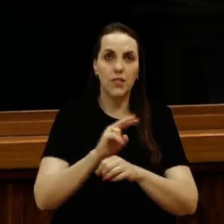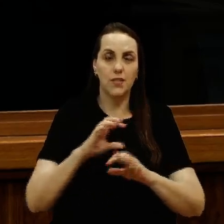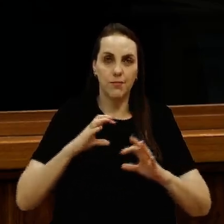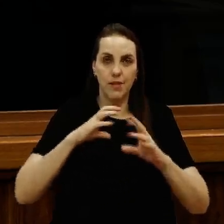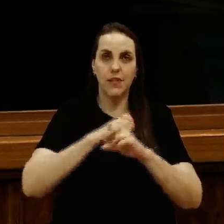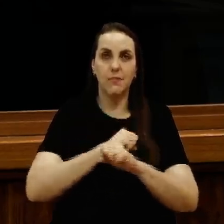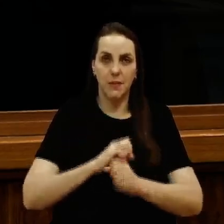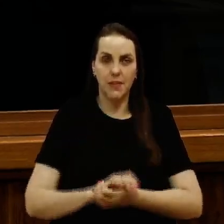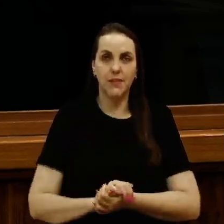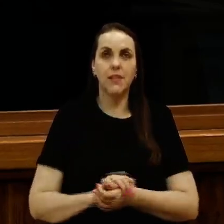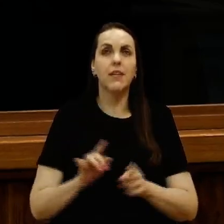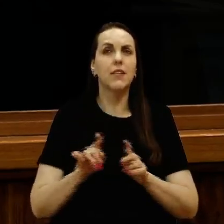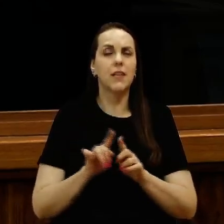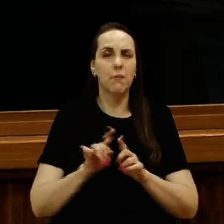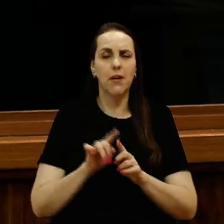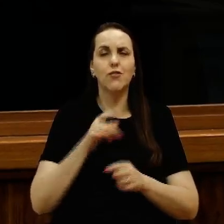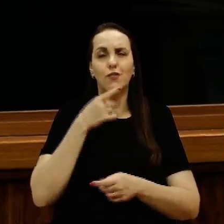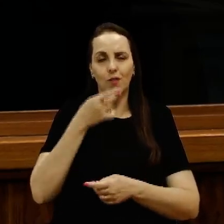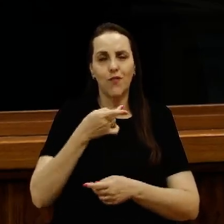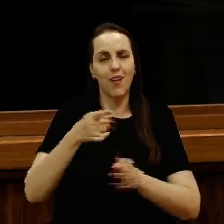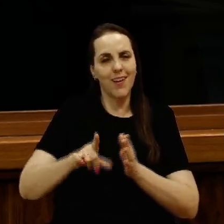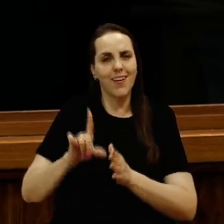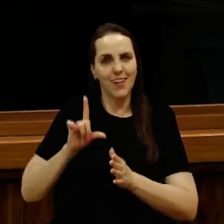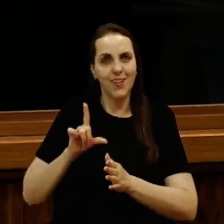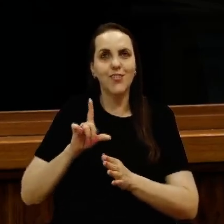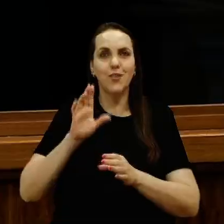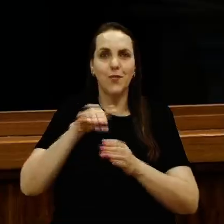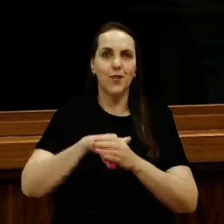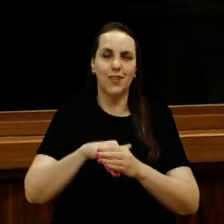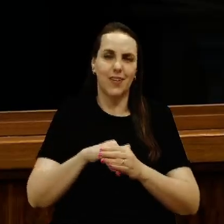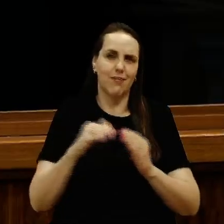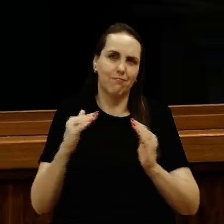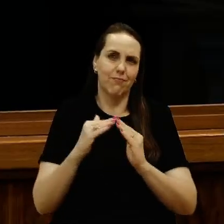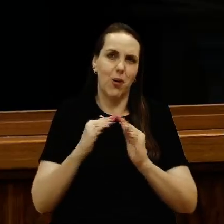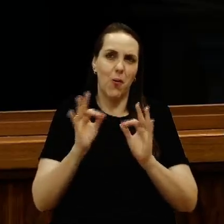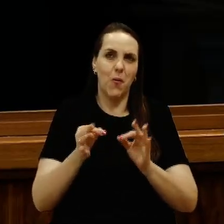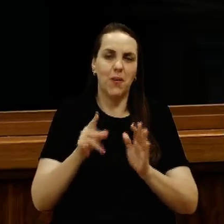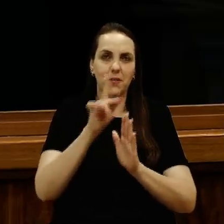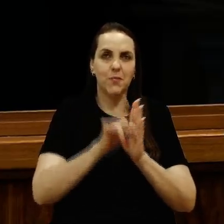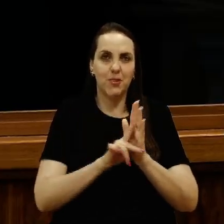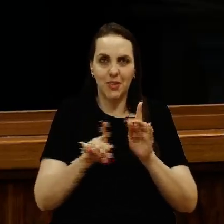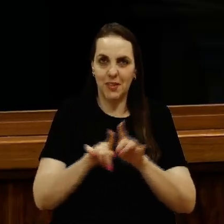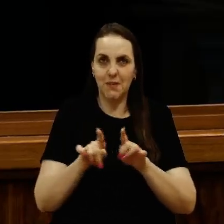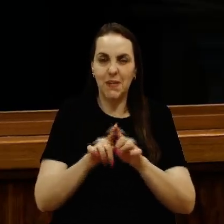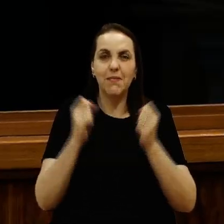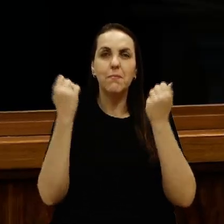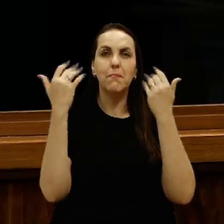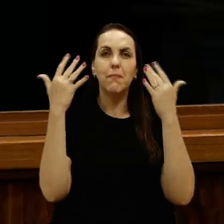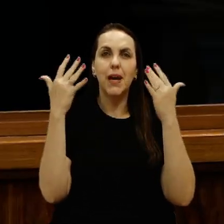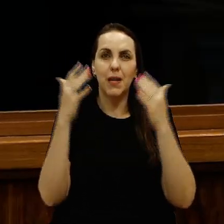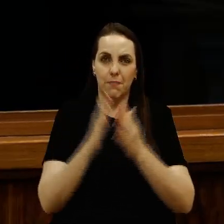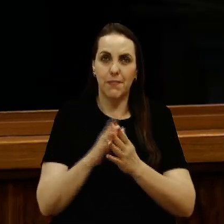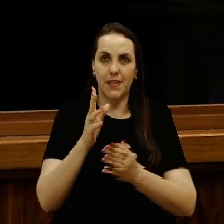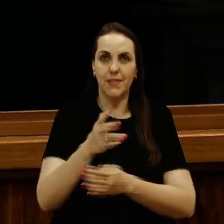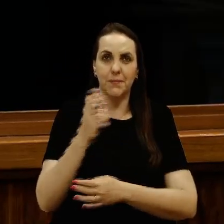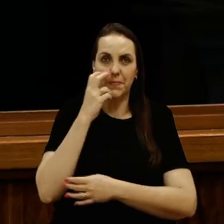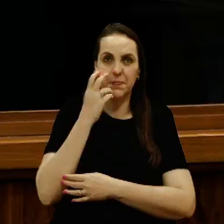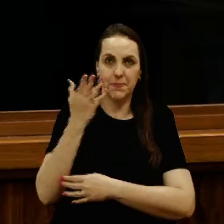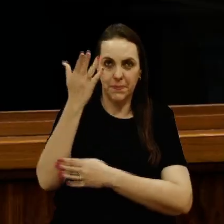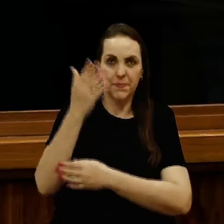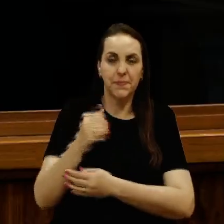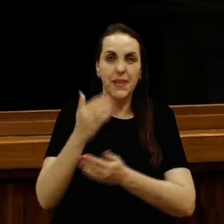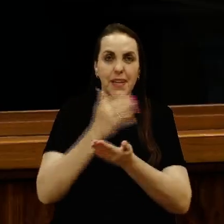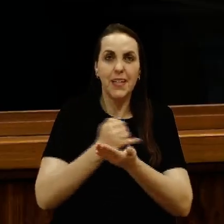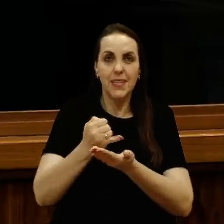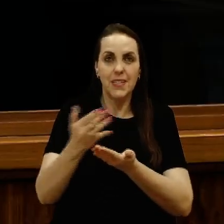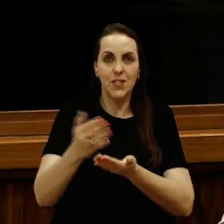já vou declarar aqui antecipadamente que votarei favorável a esse projeto também. Então, parabéns pela iniciativa e